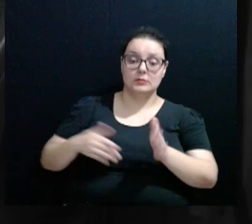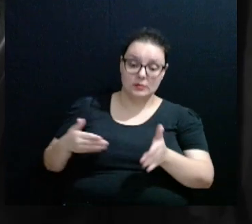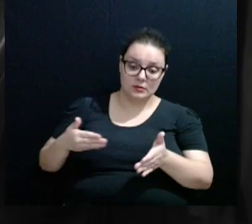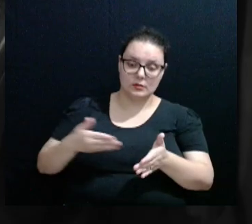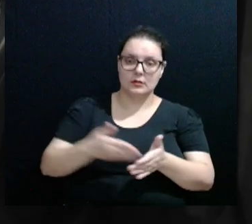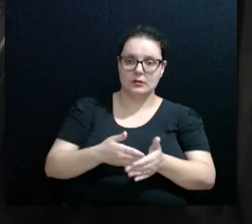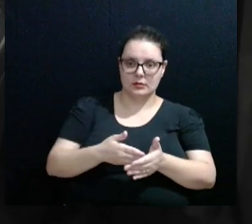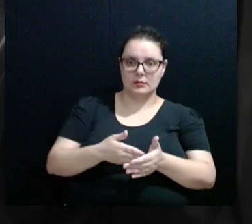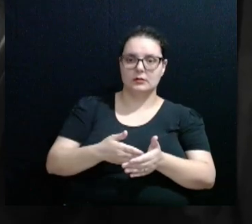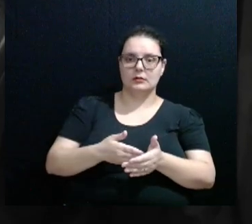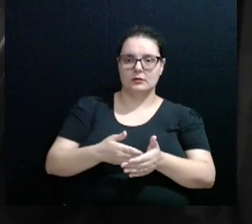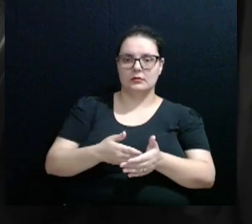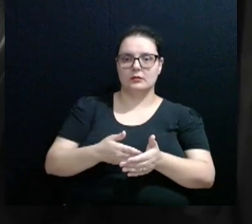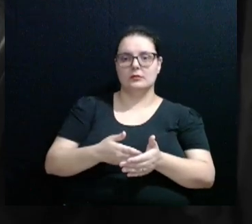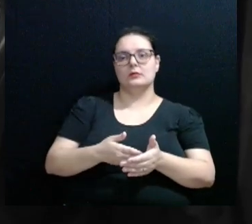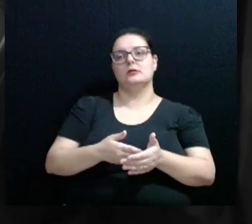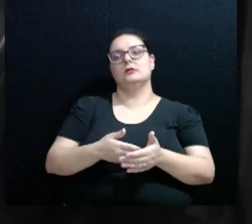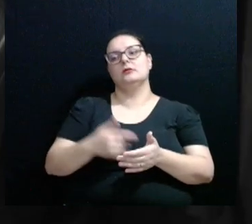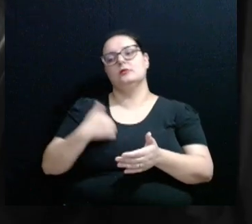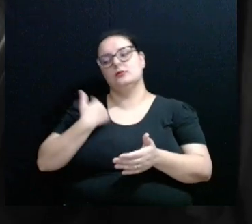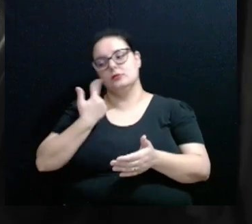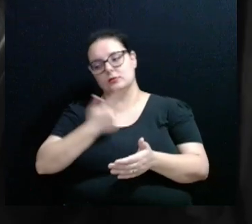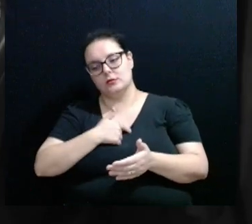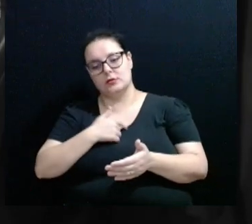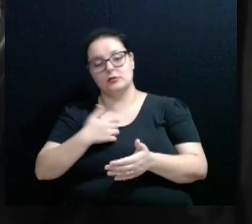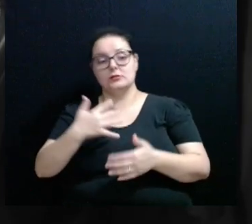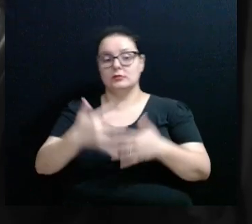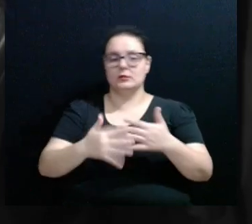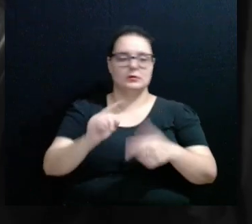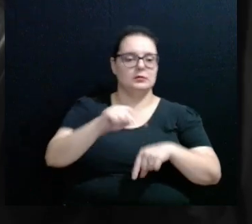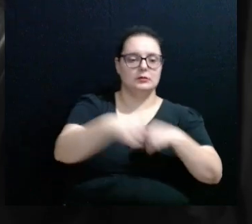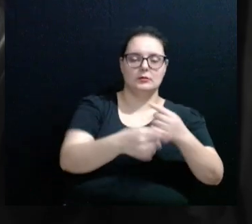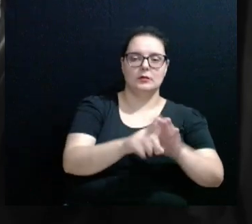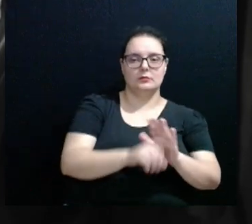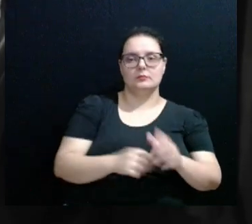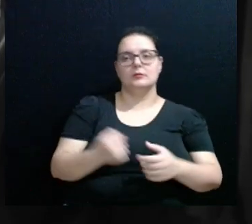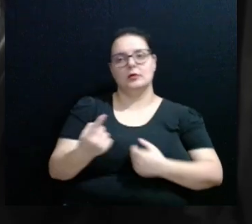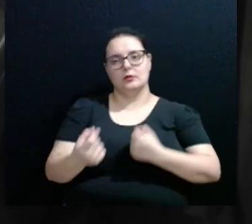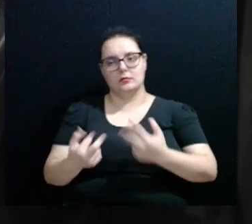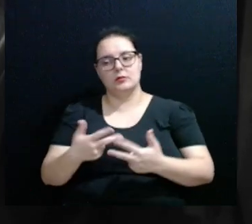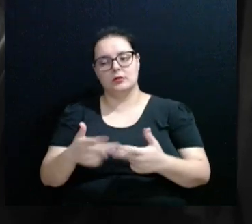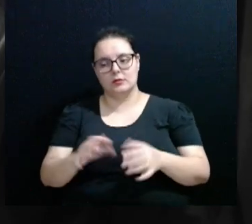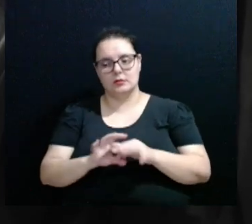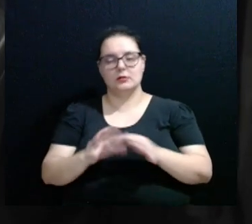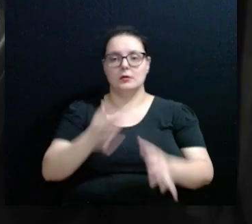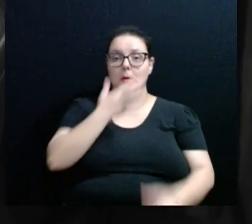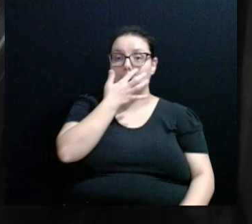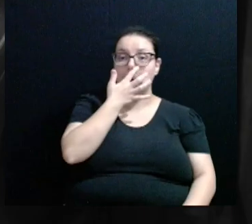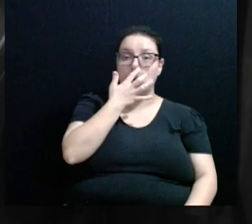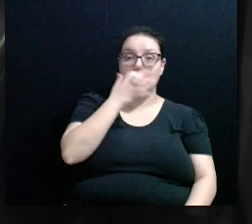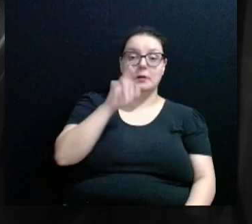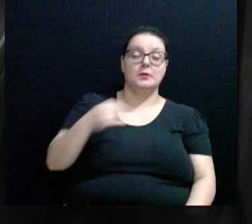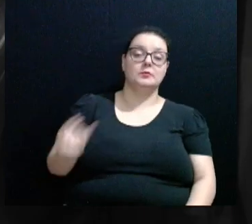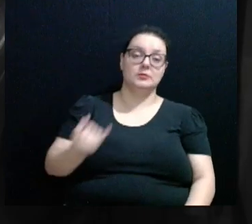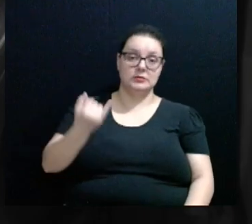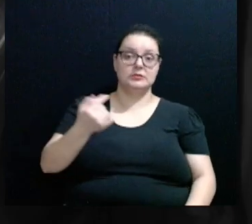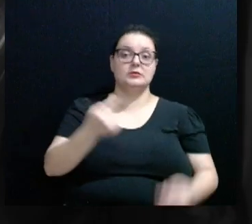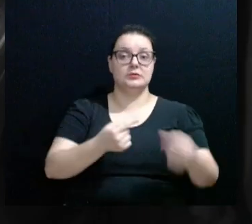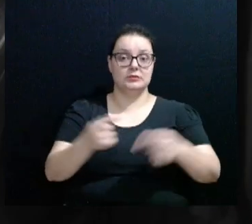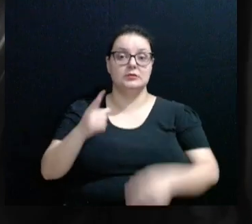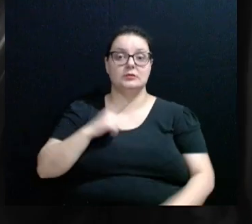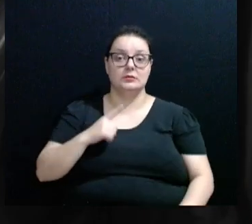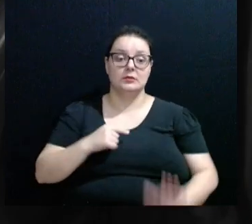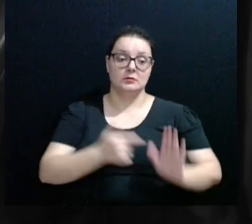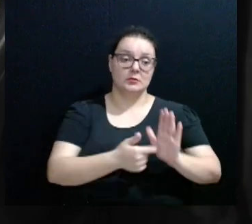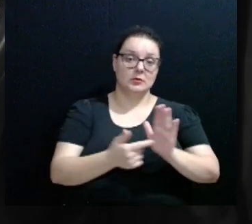gente está interferindo no direito do outro. Sim. A gente tem que abrir mão de algumas coisas. Então é importante que tenha esse debate, é importante que a gente mostre que o que a gente está querendo é